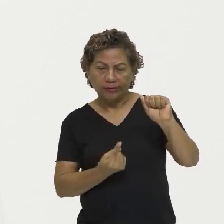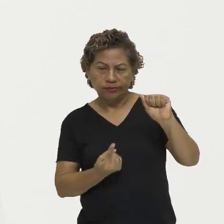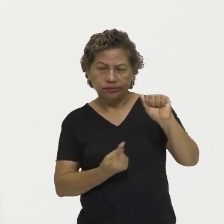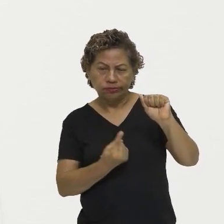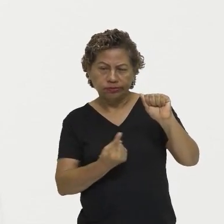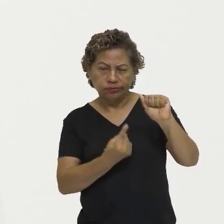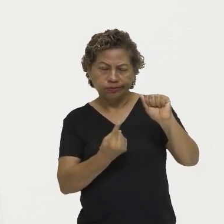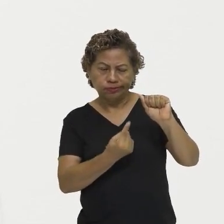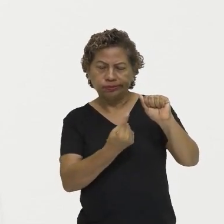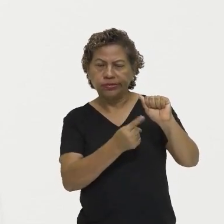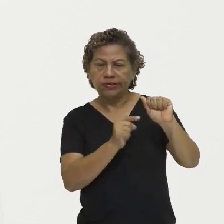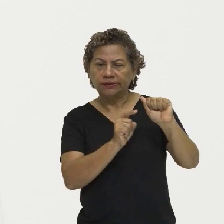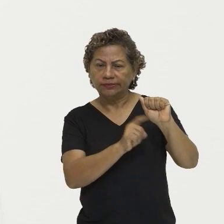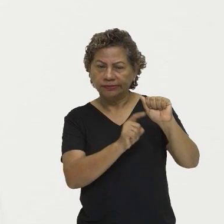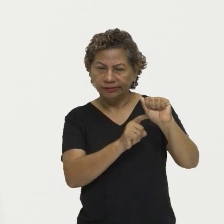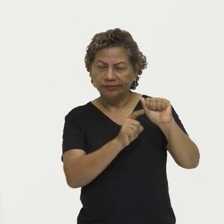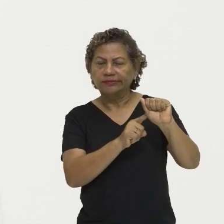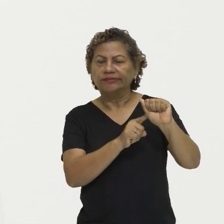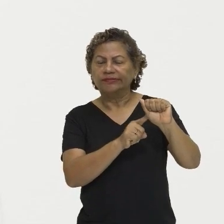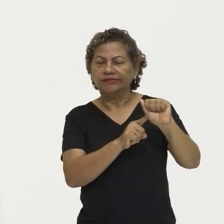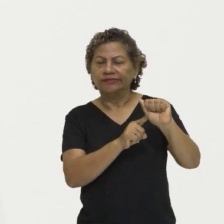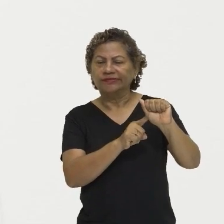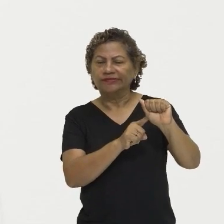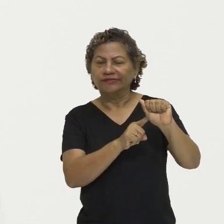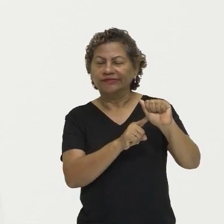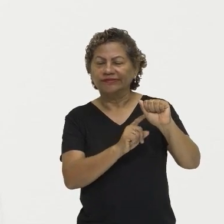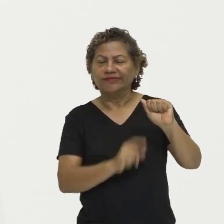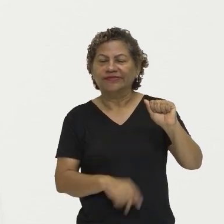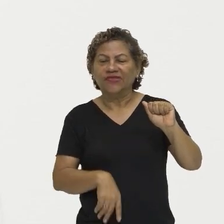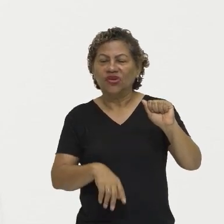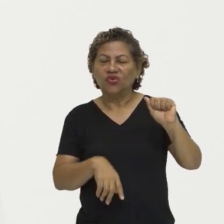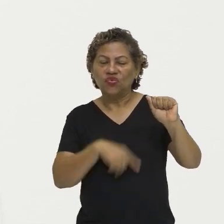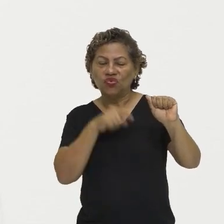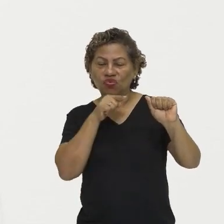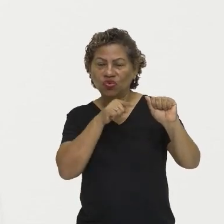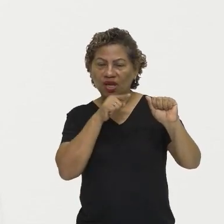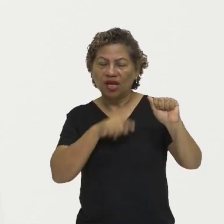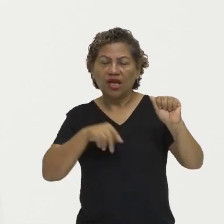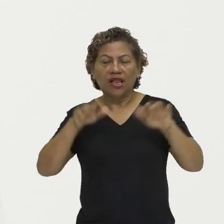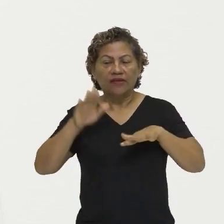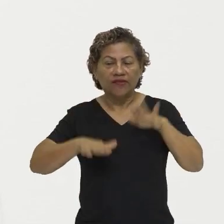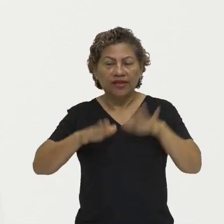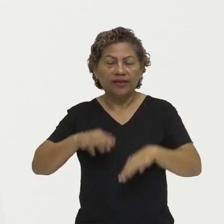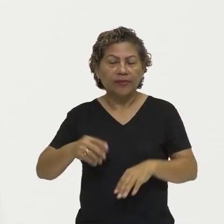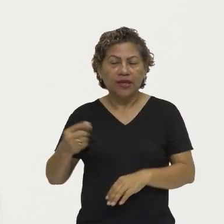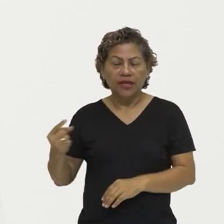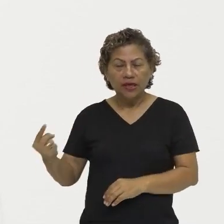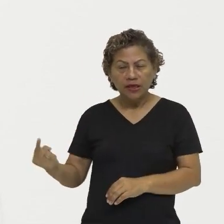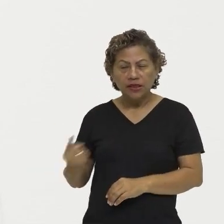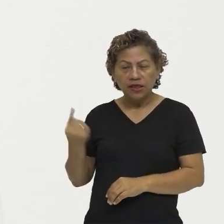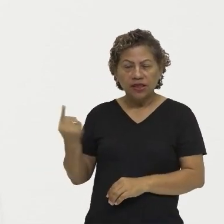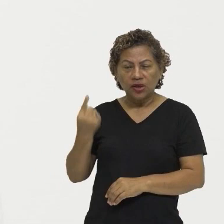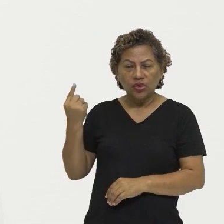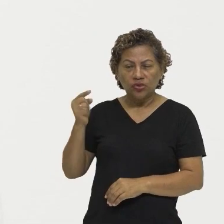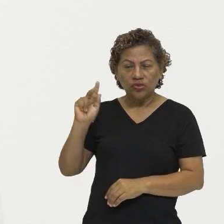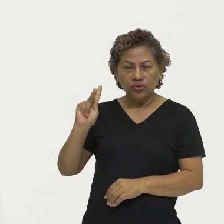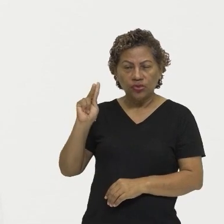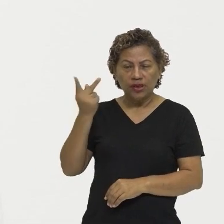Então, a energia potencial desse corpo no ponto A, ela depende da altura HA,